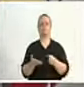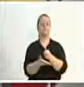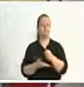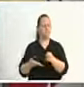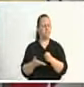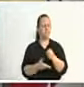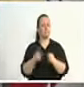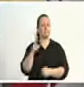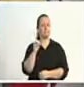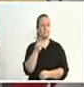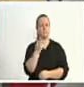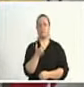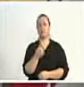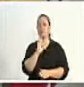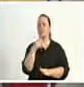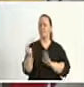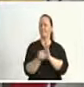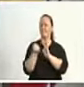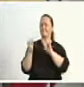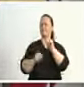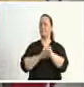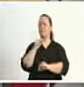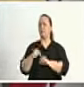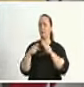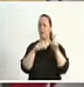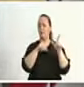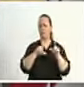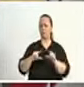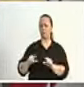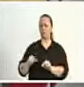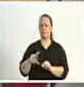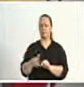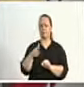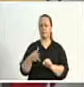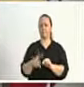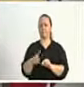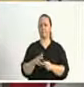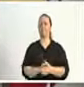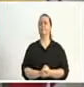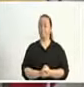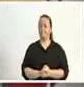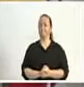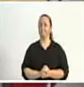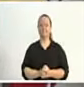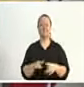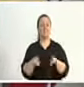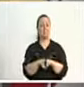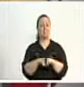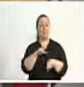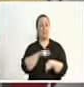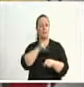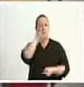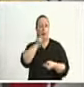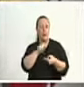marcado por cortes extraordinários. Ainda, senhores, o tempo é curto, mas vamos